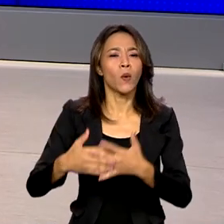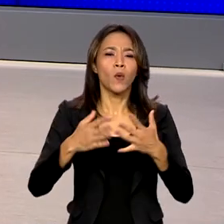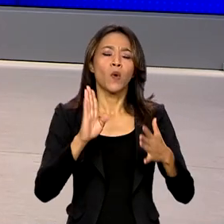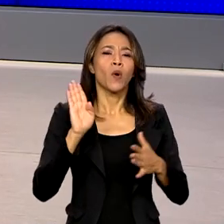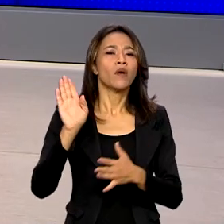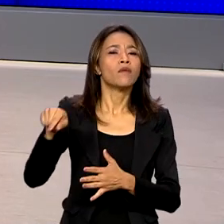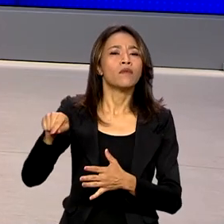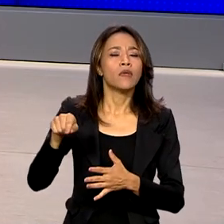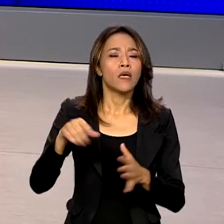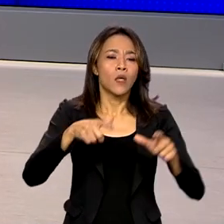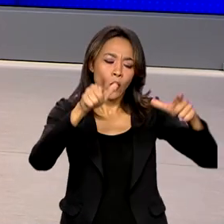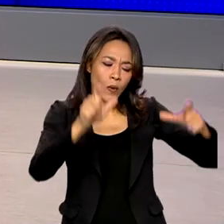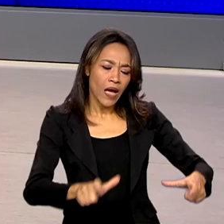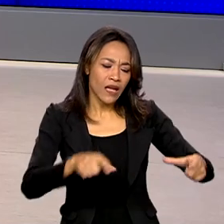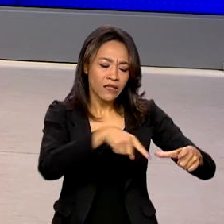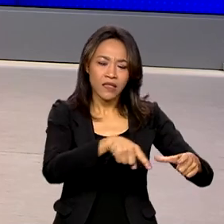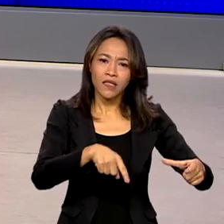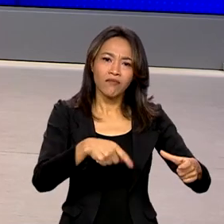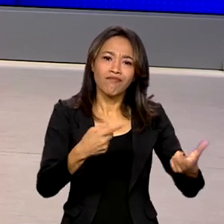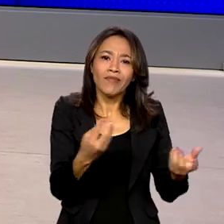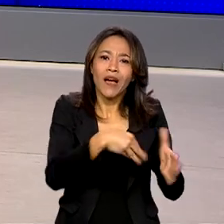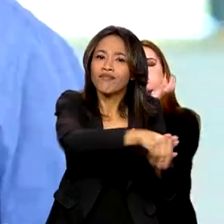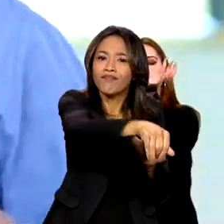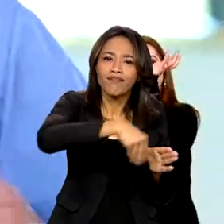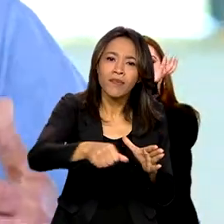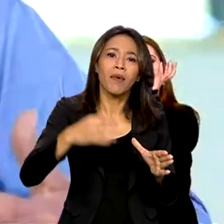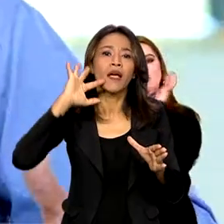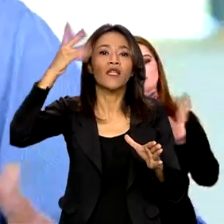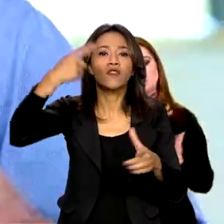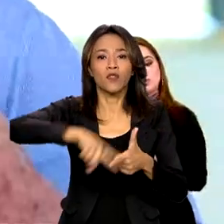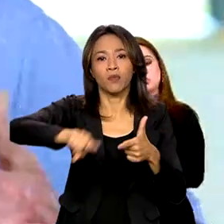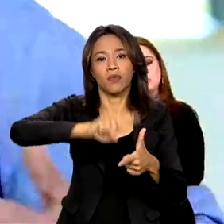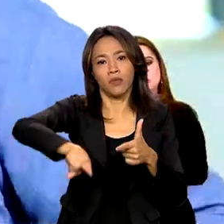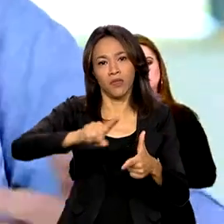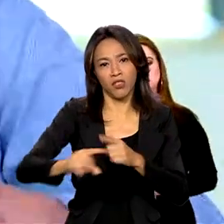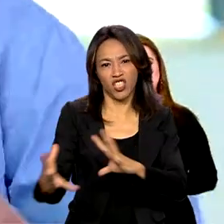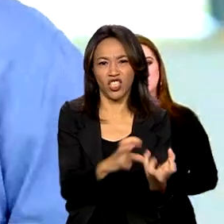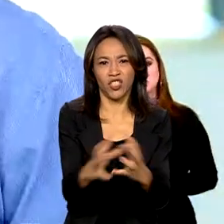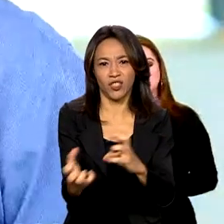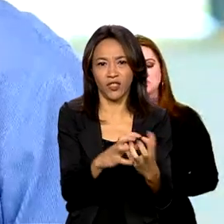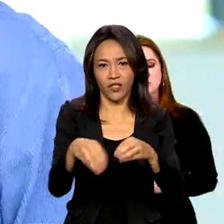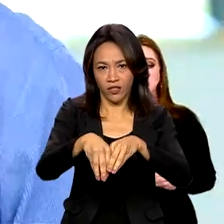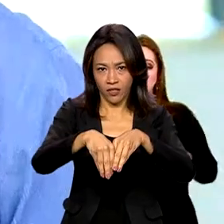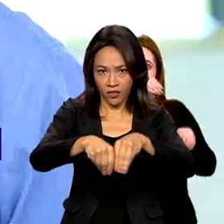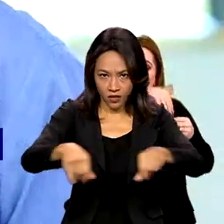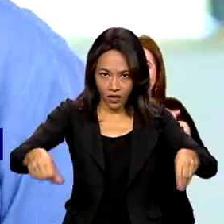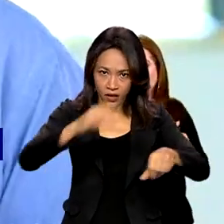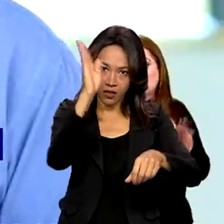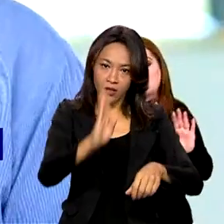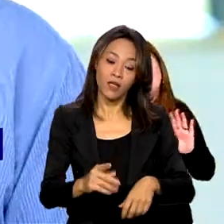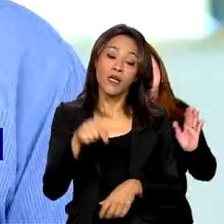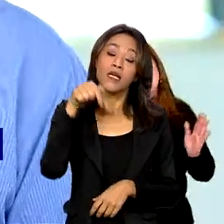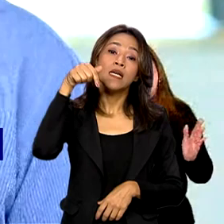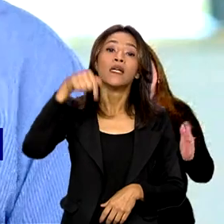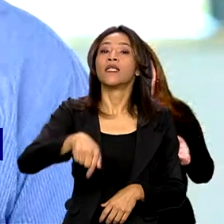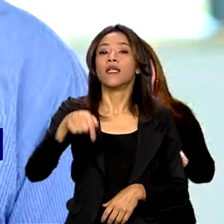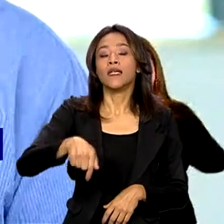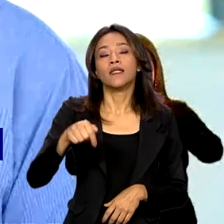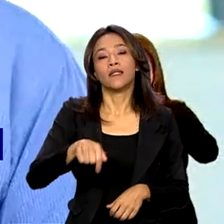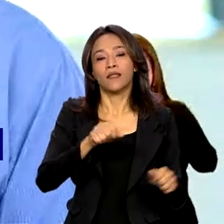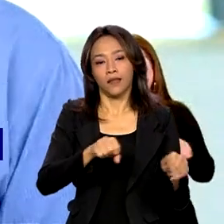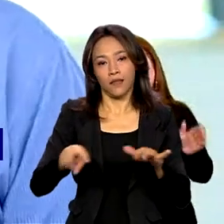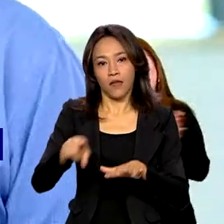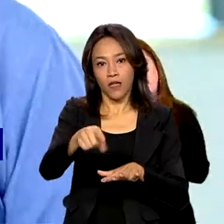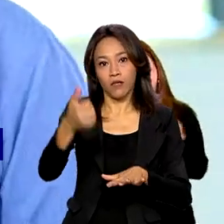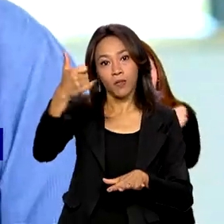para reduzir conflitos de terras no país no programa desta semana o presidente falou sobre a cop